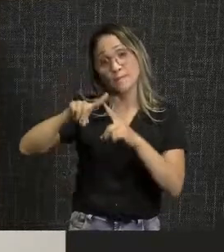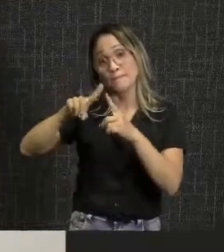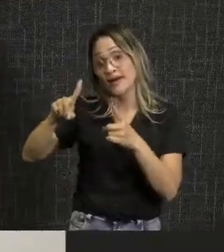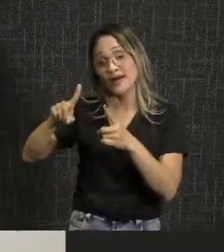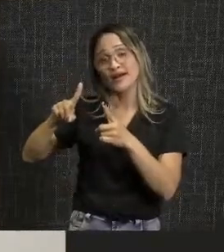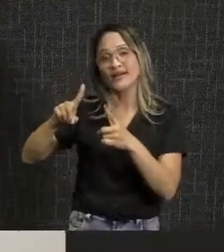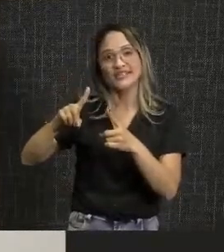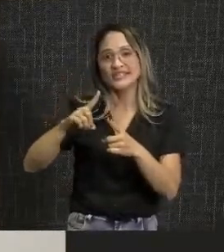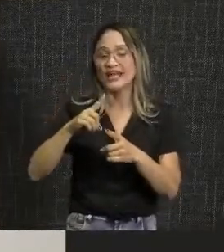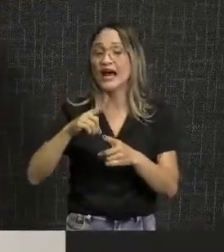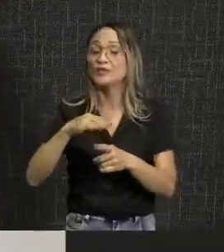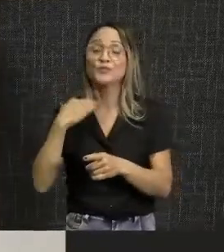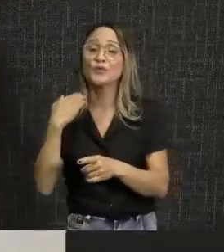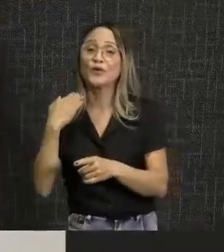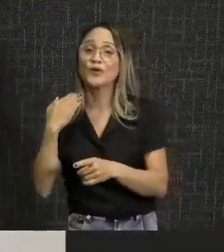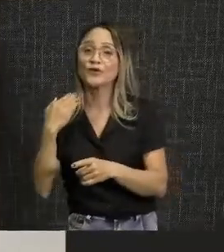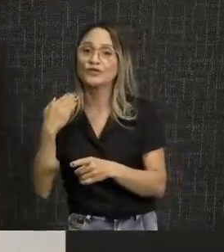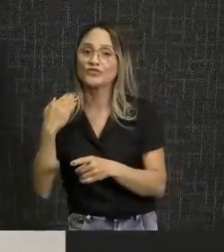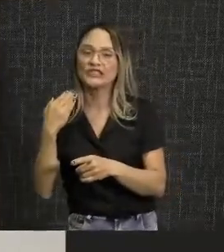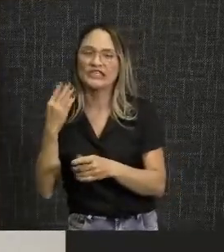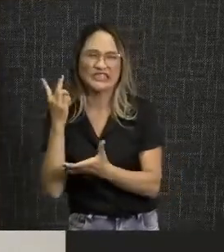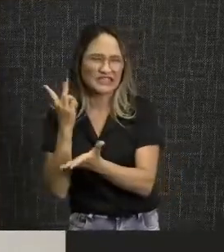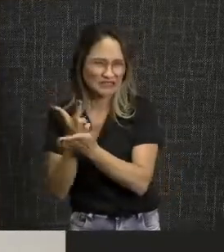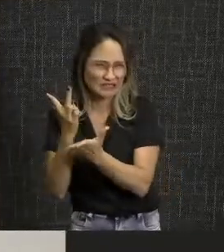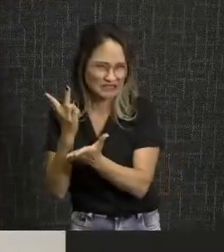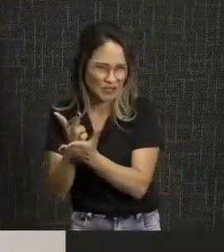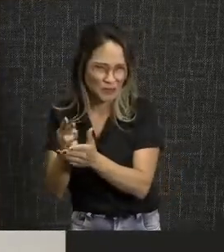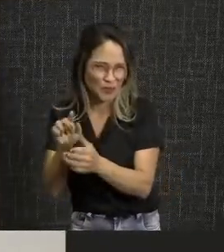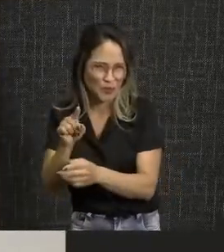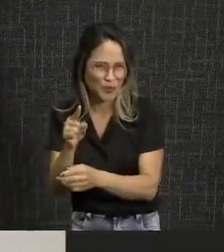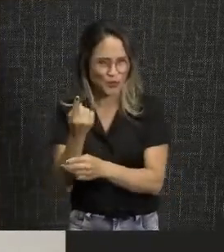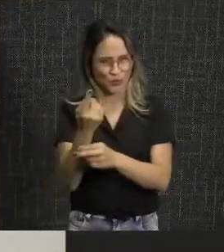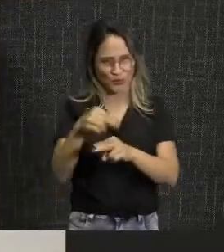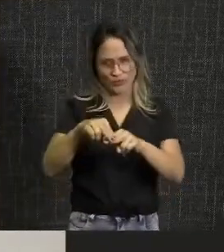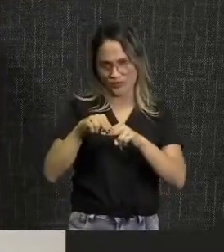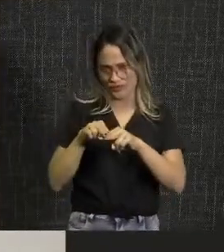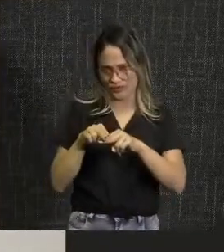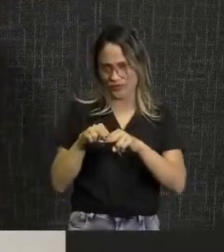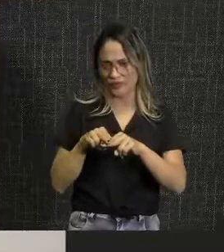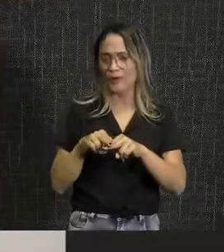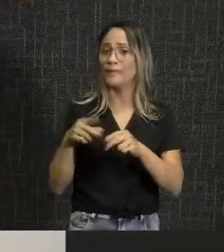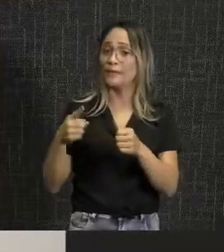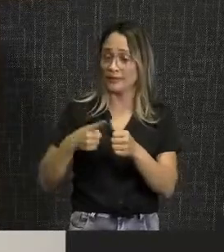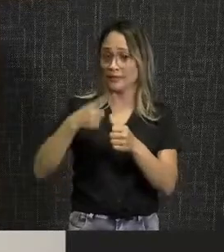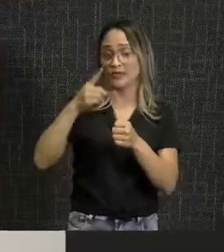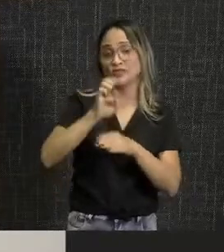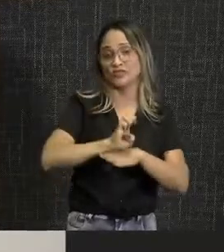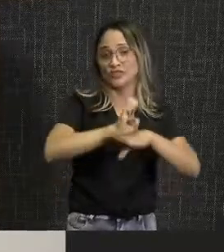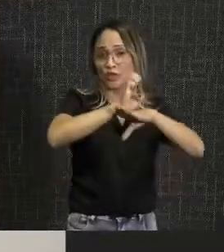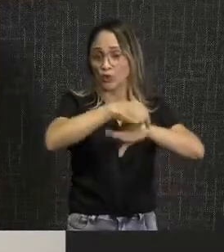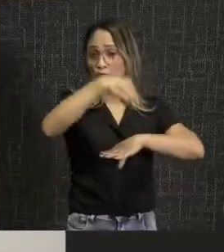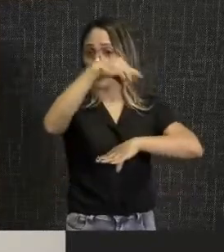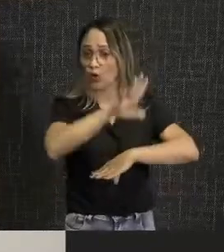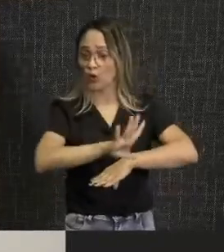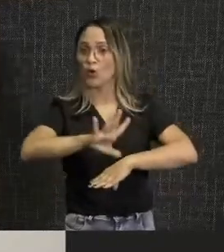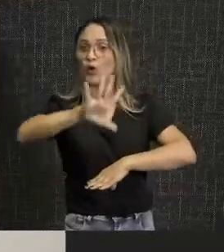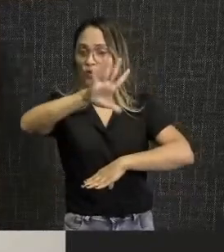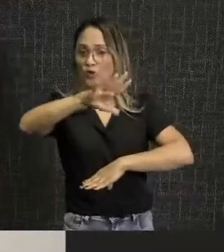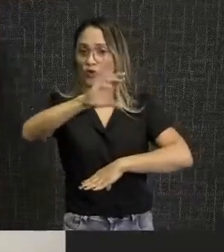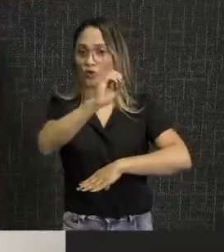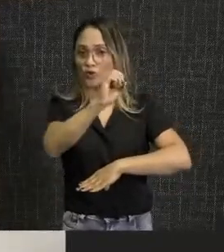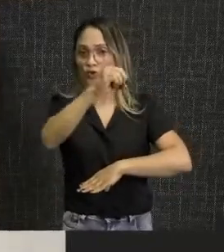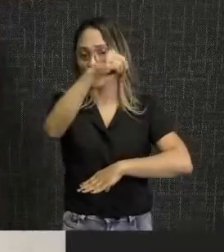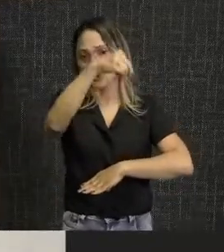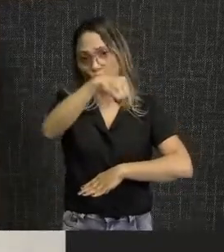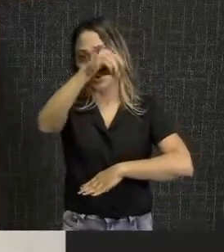elas não sempre foram as mesmas. Primeiro era aqui os estados do Norte e Nordeste dando uma contribuição grande, e agora a gente